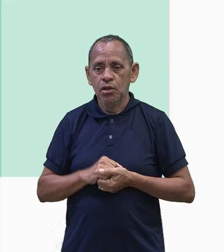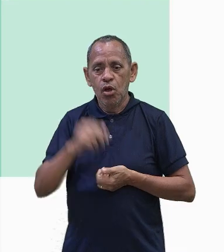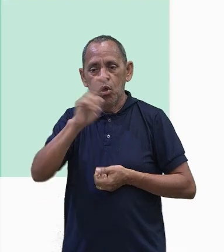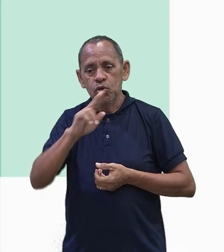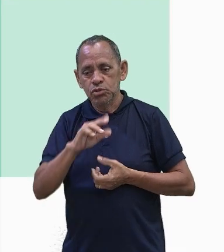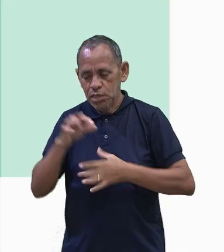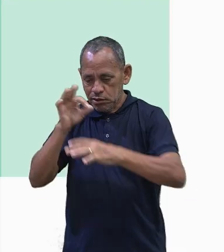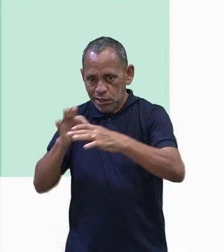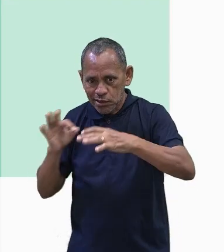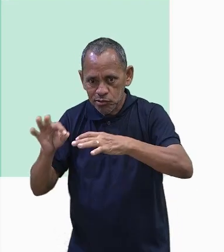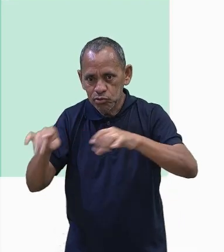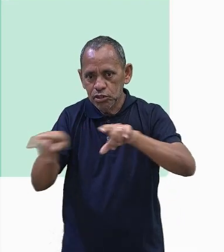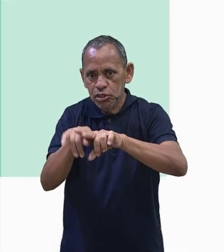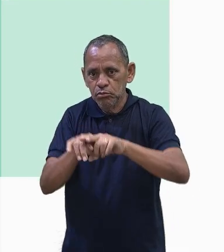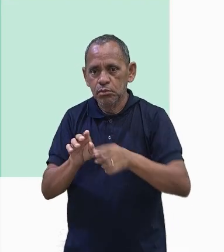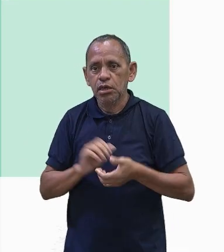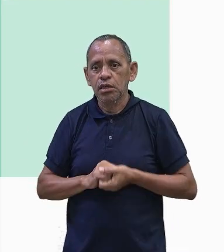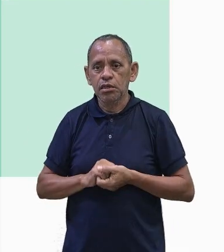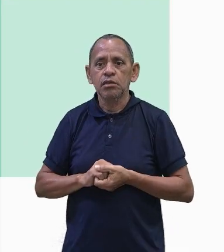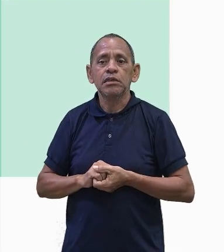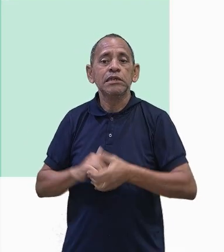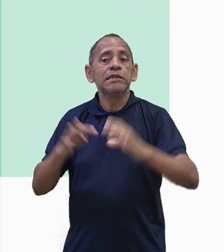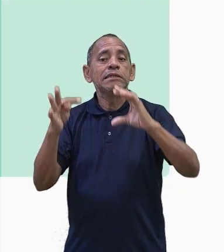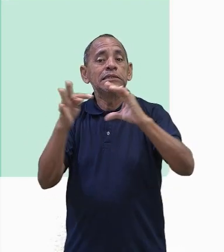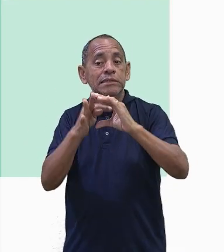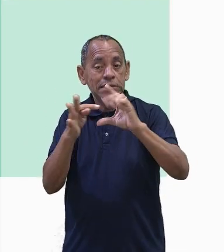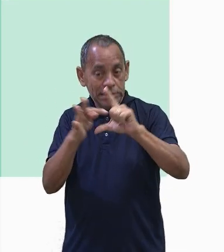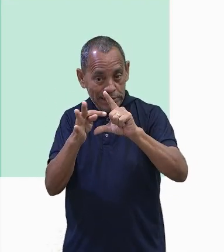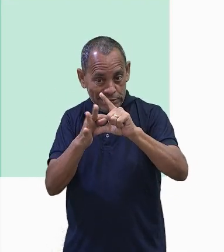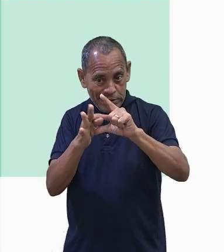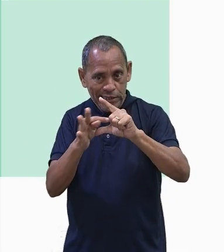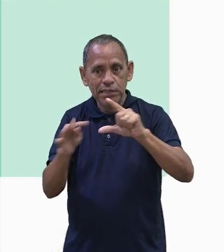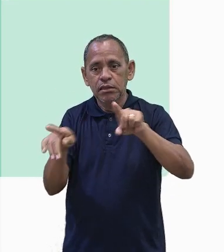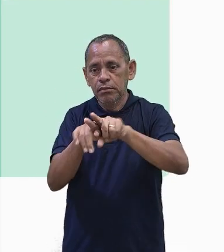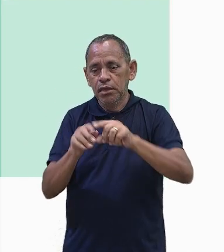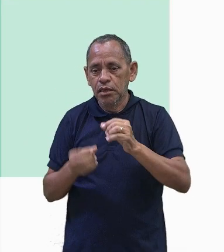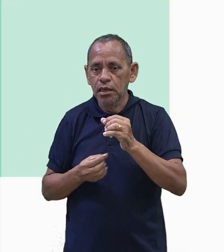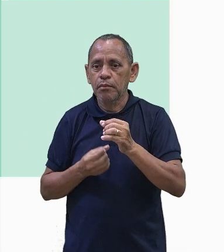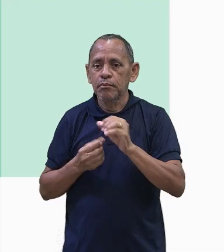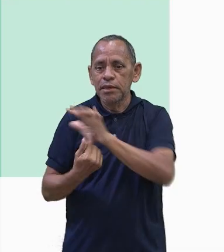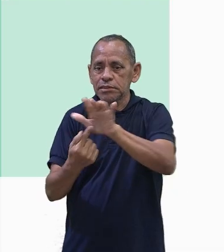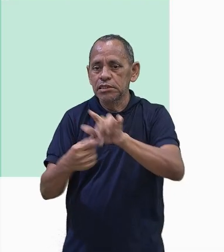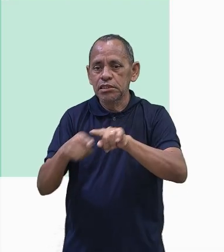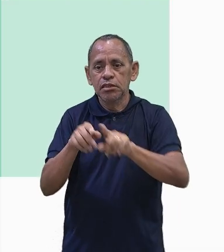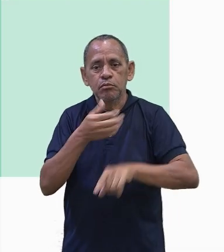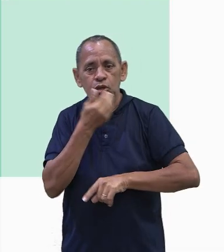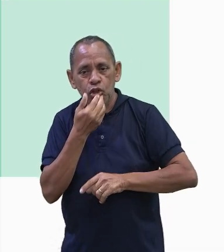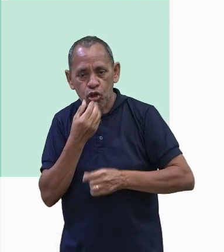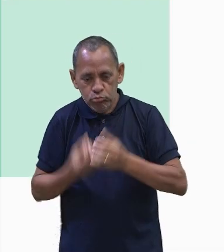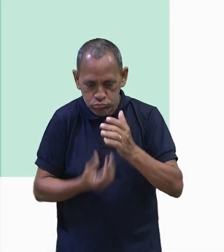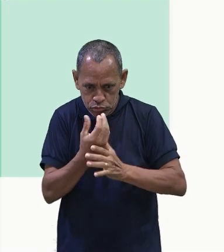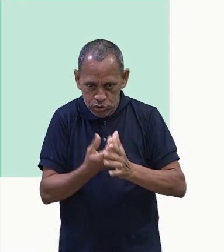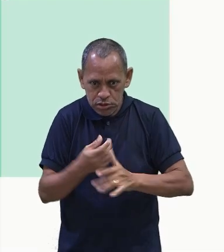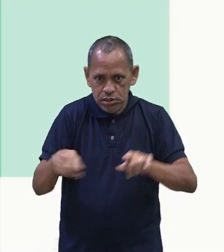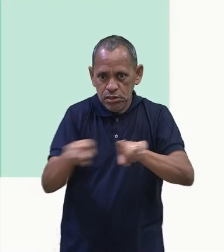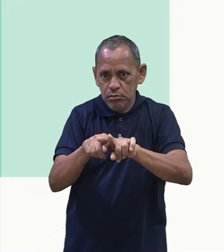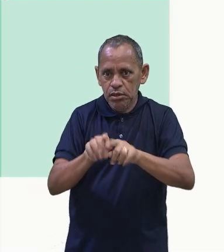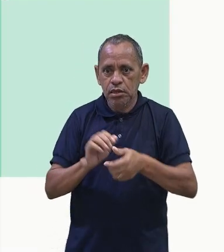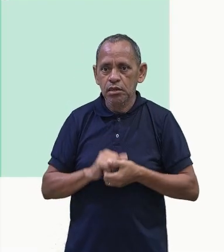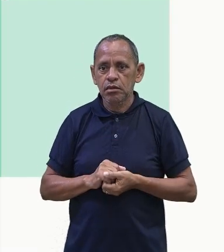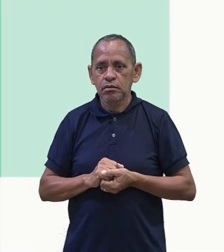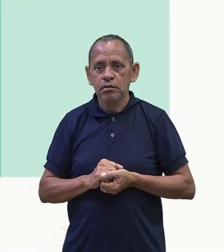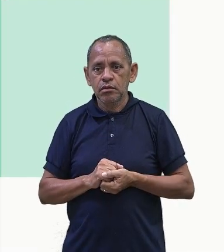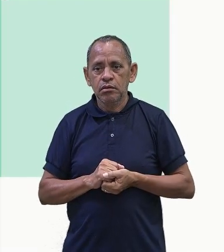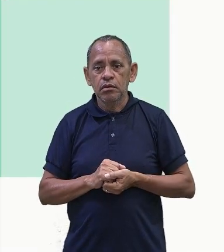nos cultivares transgênicos que apresentam, então, uma maior produtividade, e não só produtividade, mas